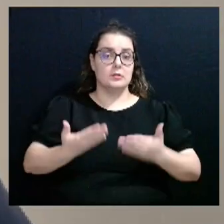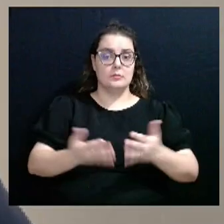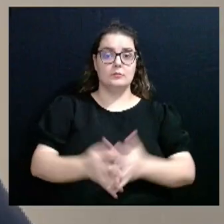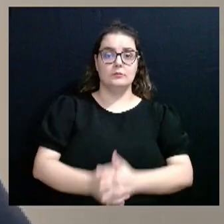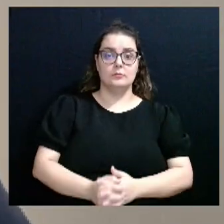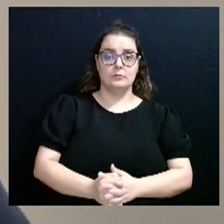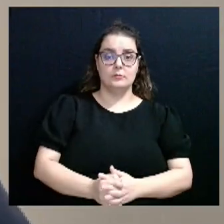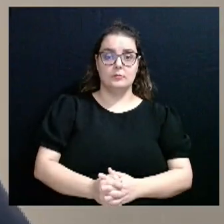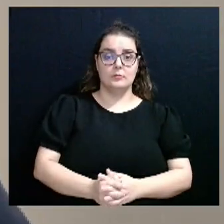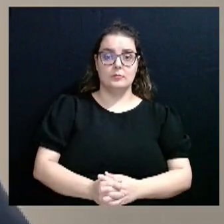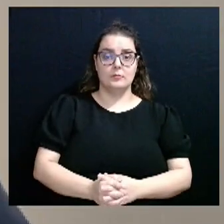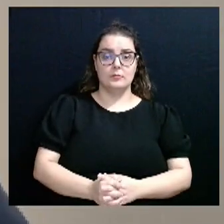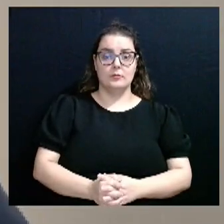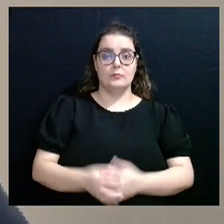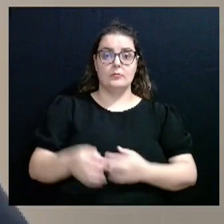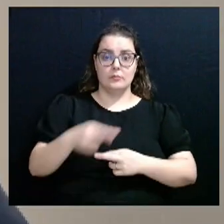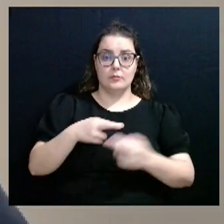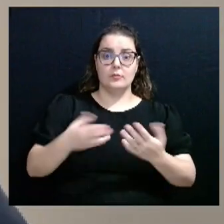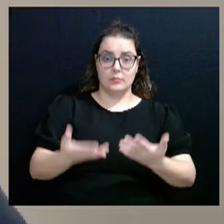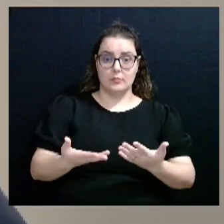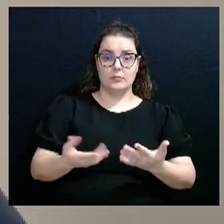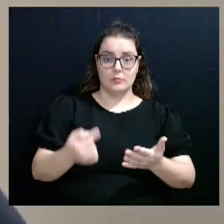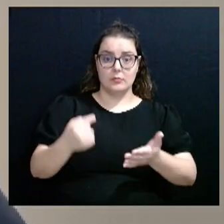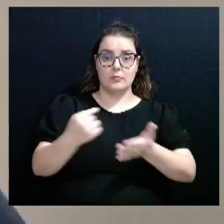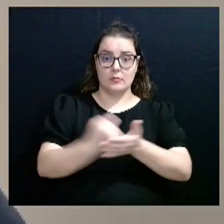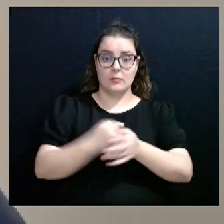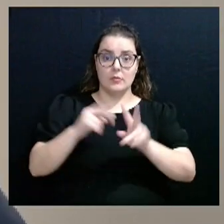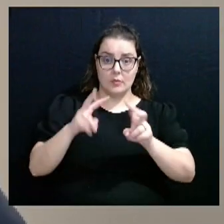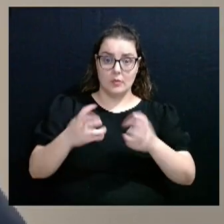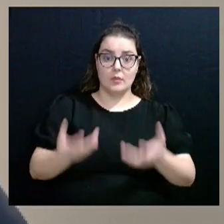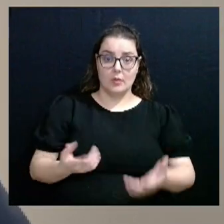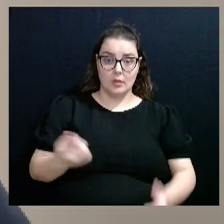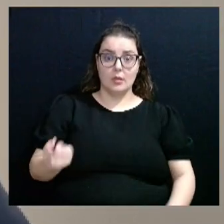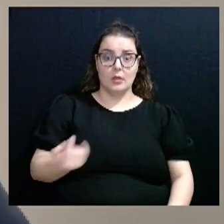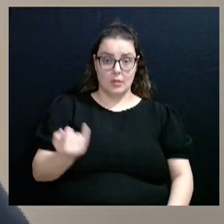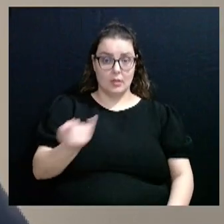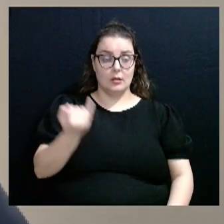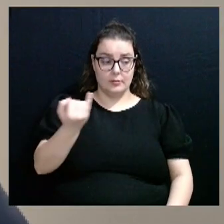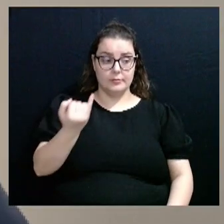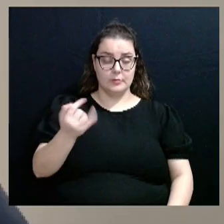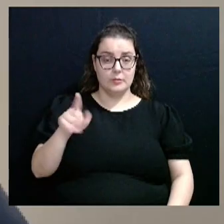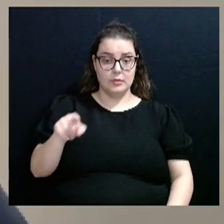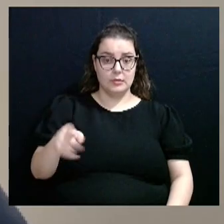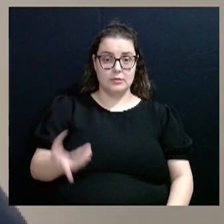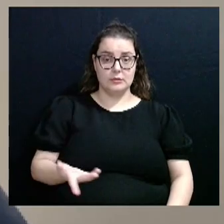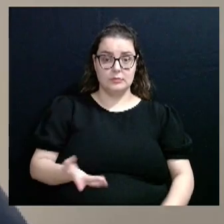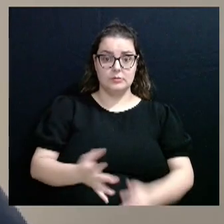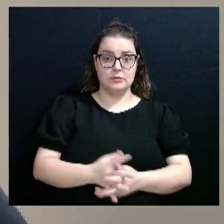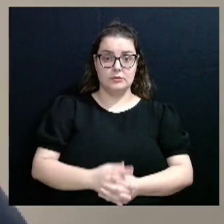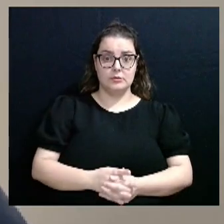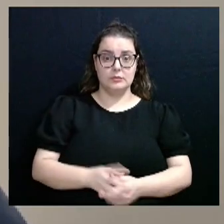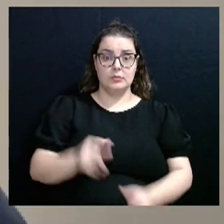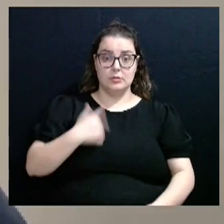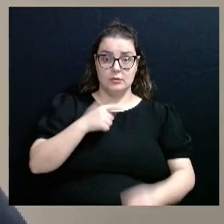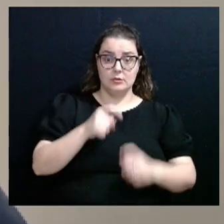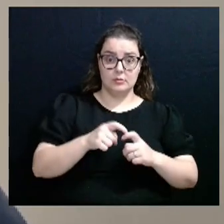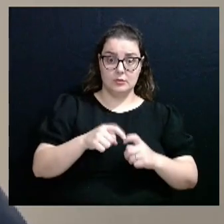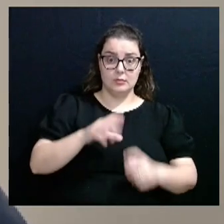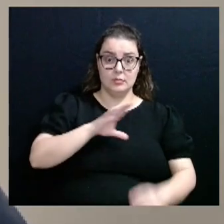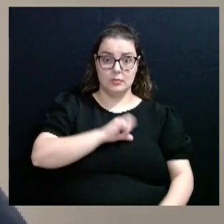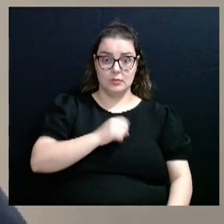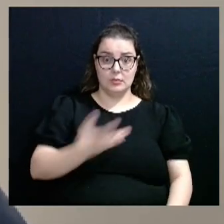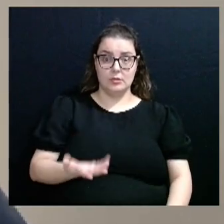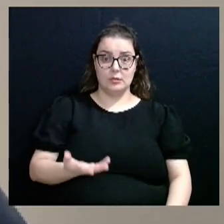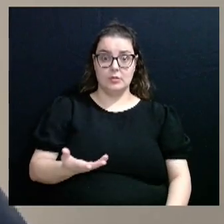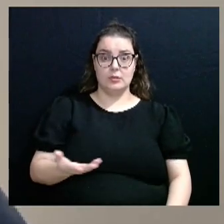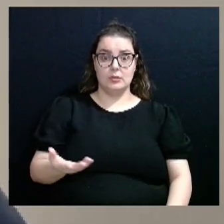Essa questão e essa pergunta, essa temática é uma temática muito interessante, porque nós médicos a gente gosta muito de novidades e tecnologias,